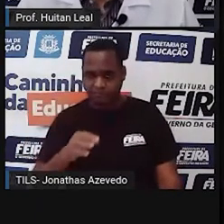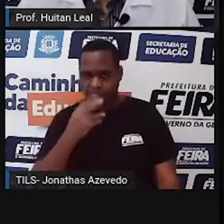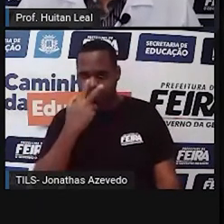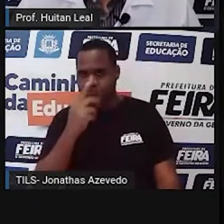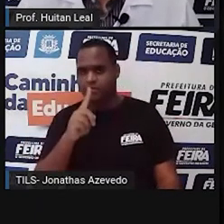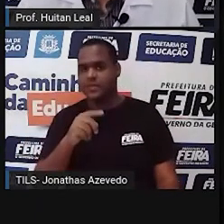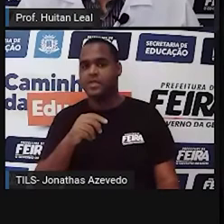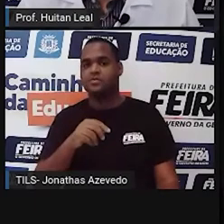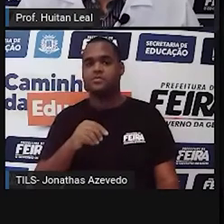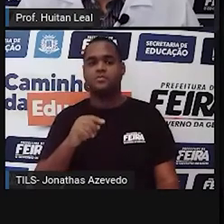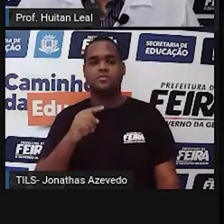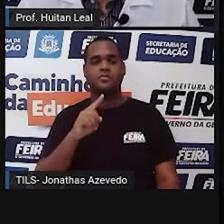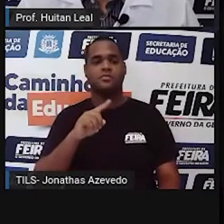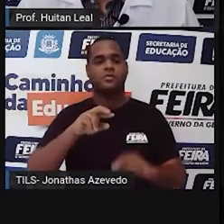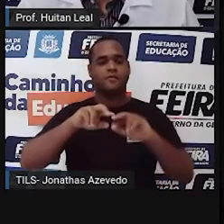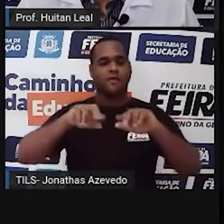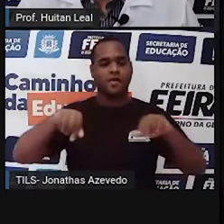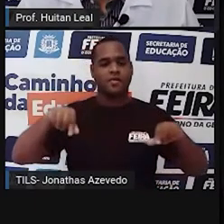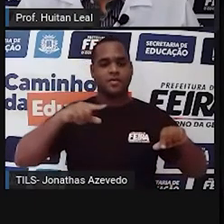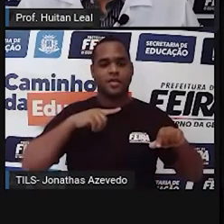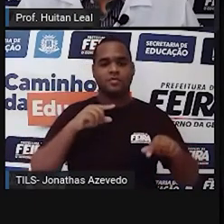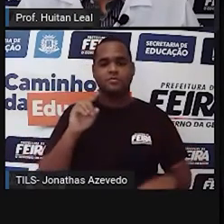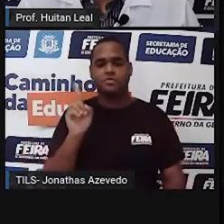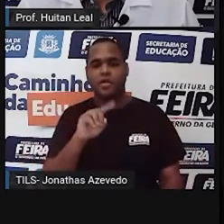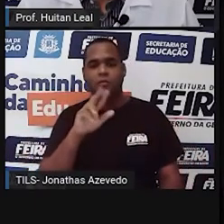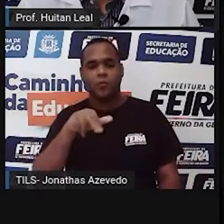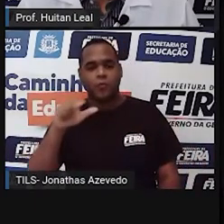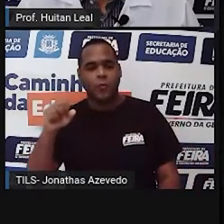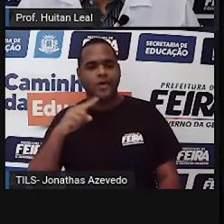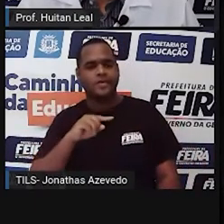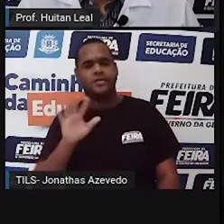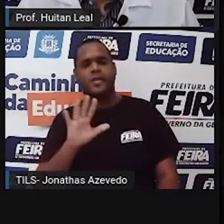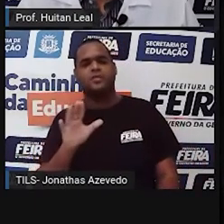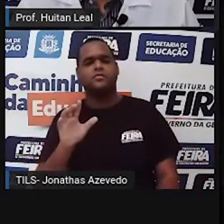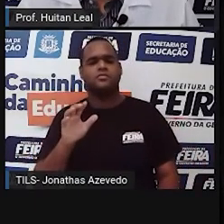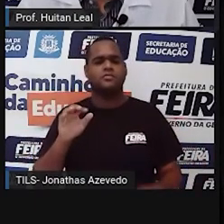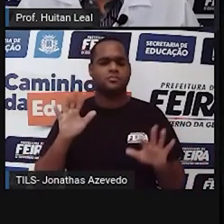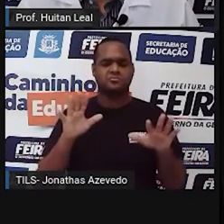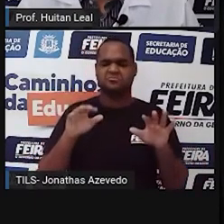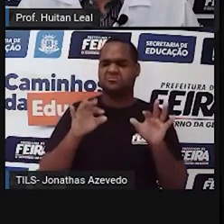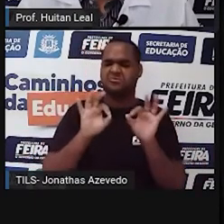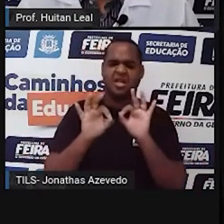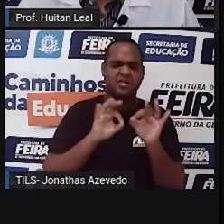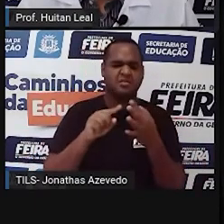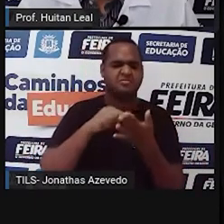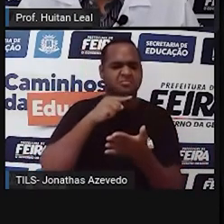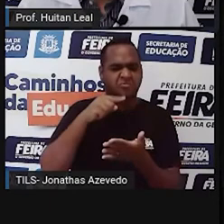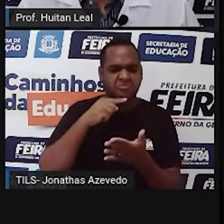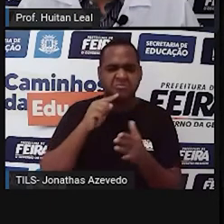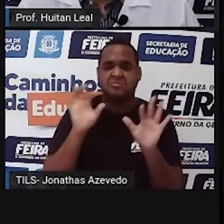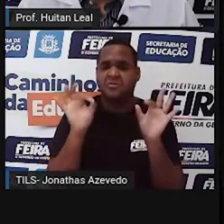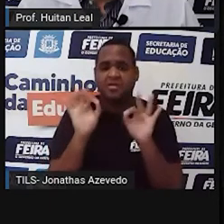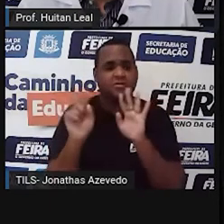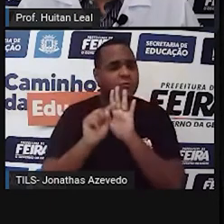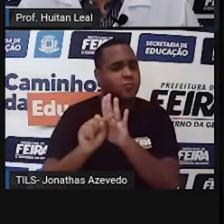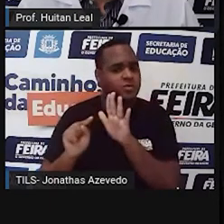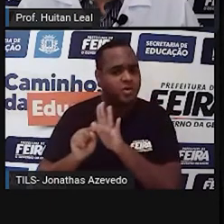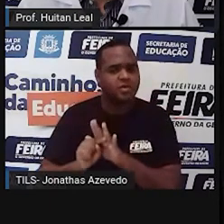negação. Olha aí quais são os advérbios: não, nunca, jamais, tampouco, de modo algum, de jeito